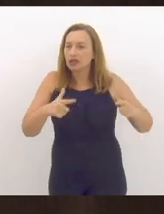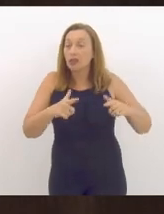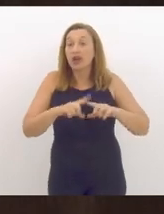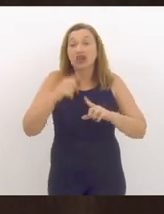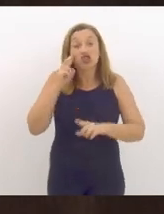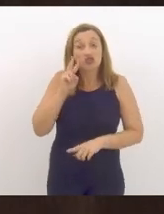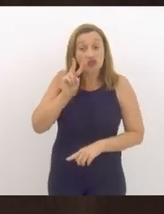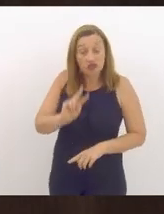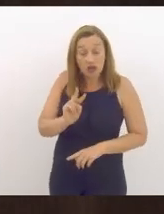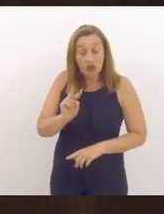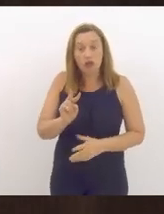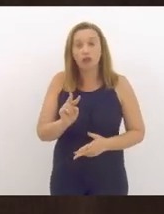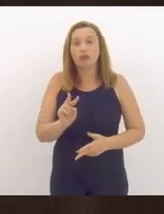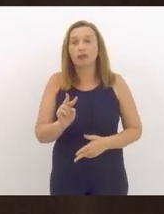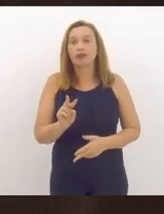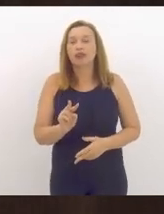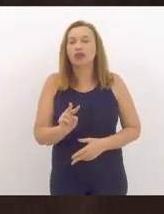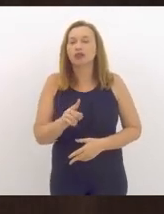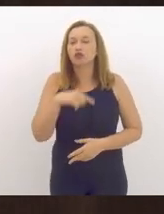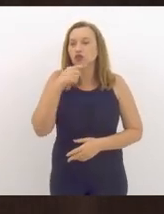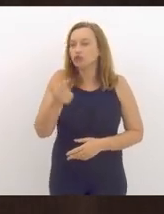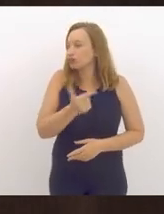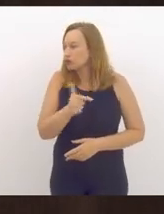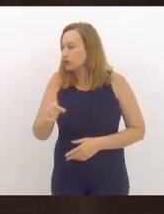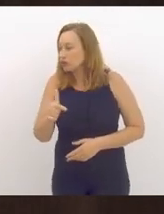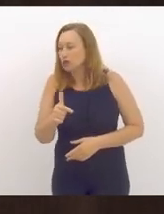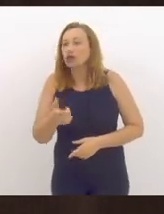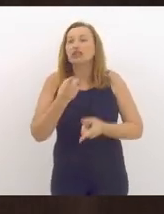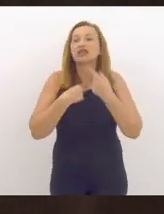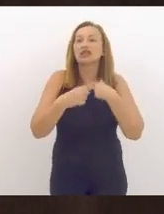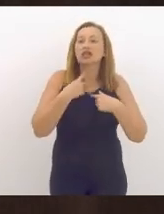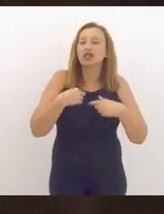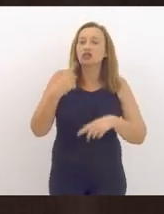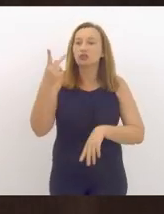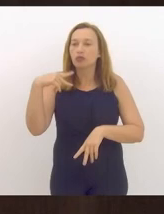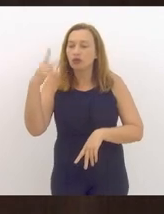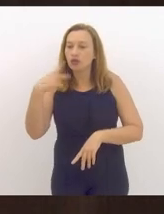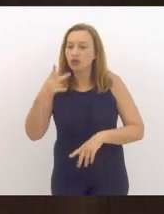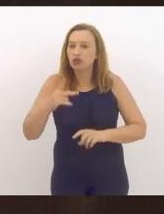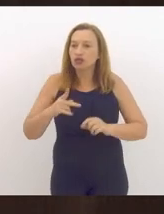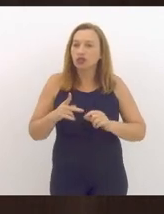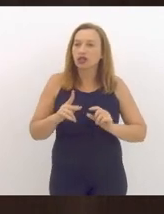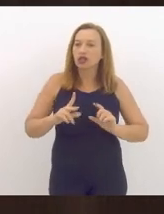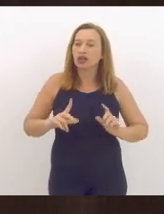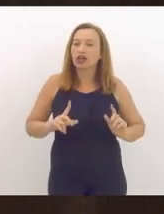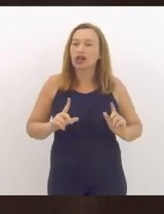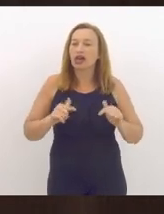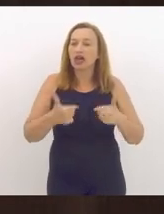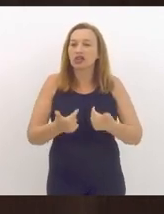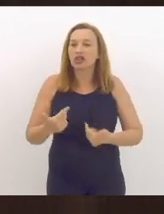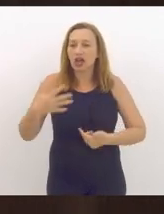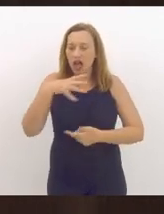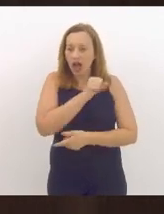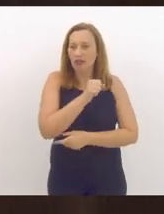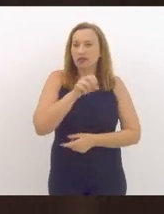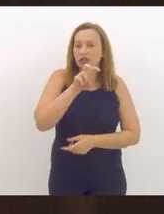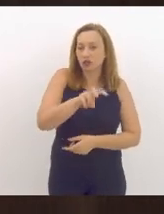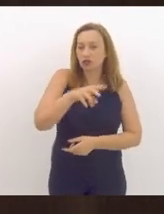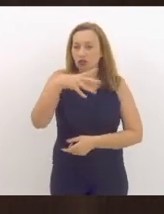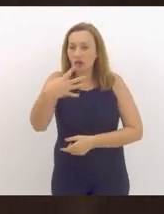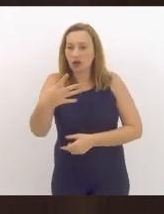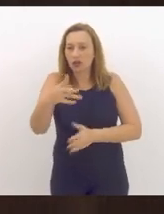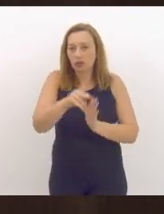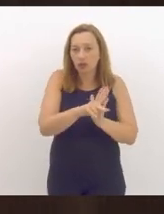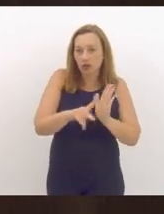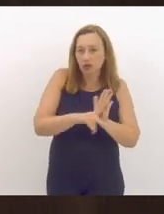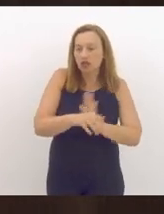viu que, com, sem dúvida nenhuma, vontade política, se chega longe. Foram 54